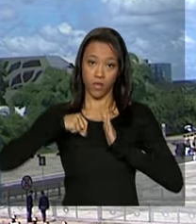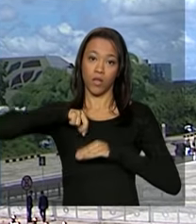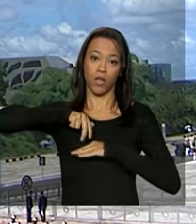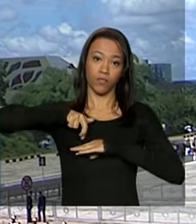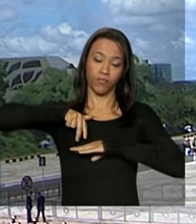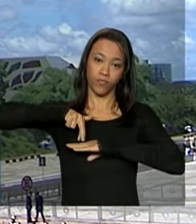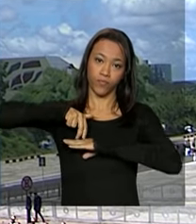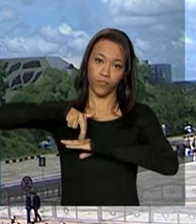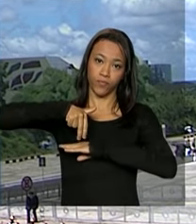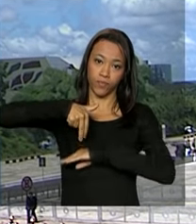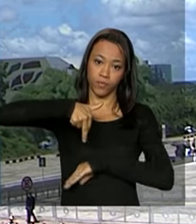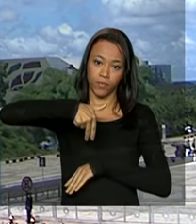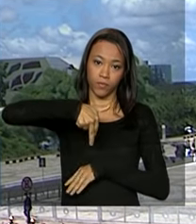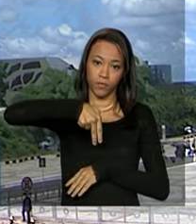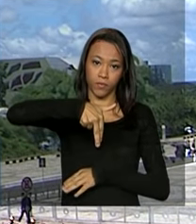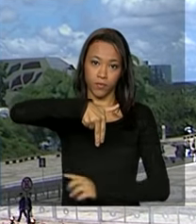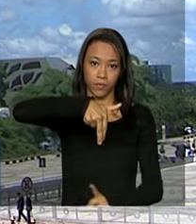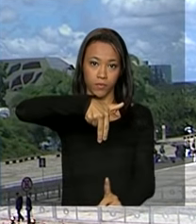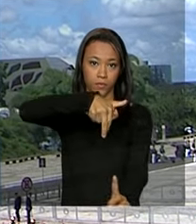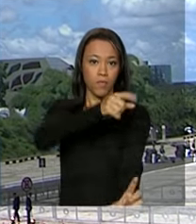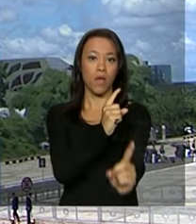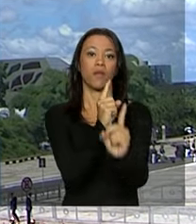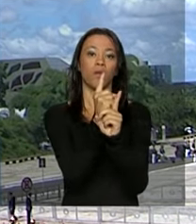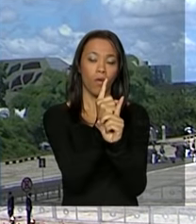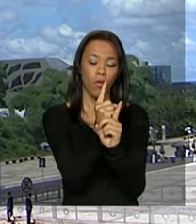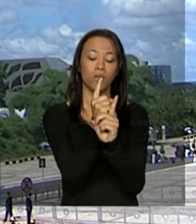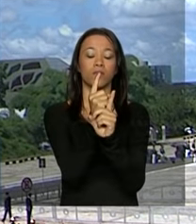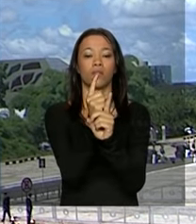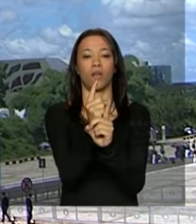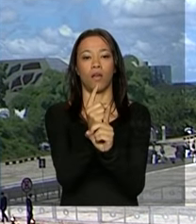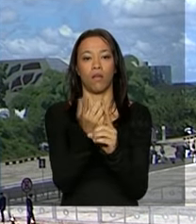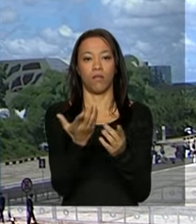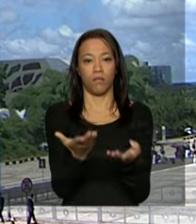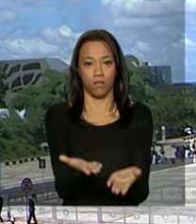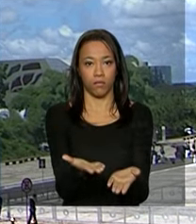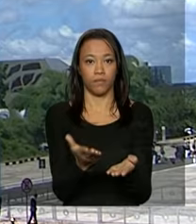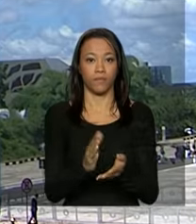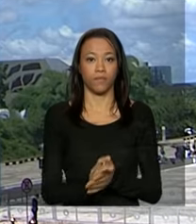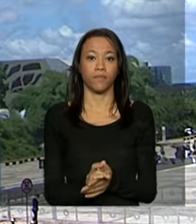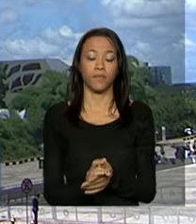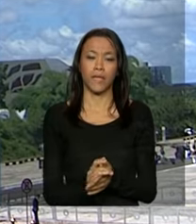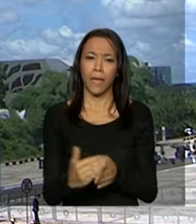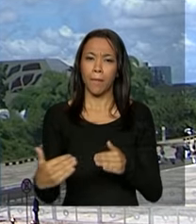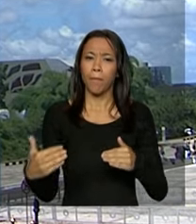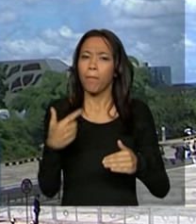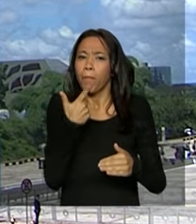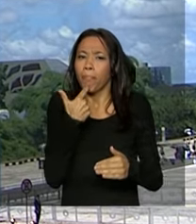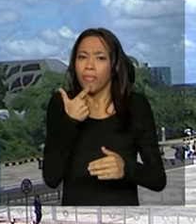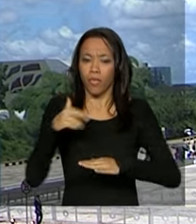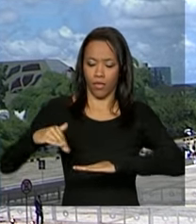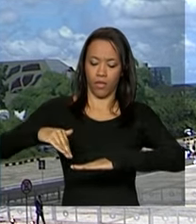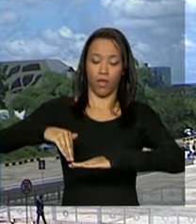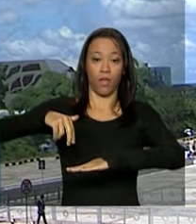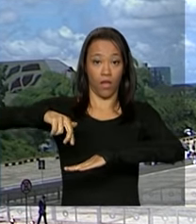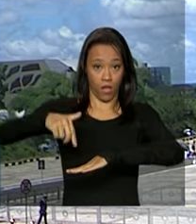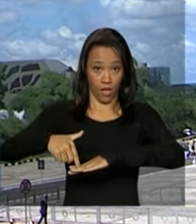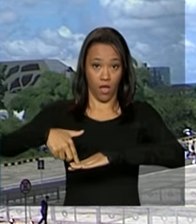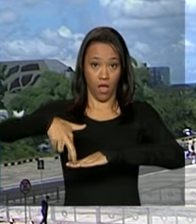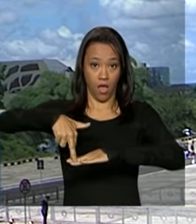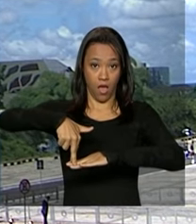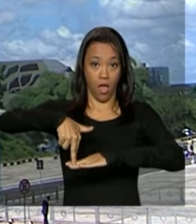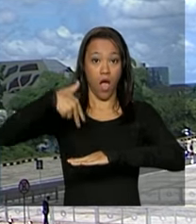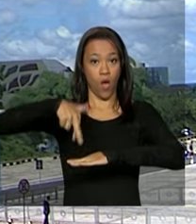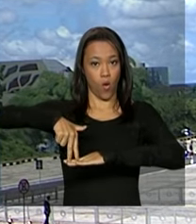encaminhar à porta do Palácio do Planalto. Ela fica na beirinha da rampa para receber a presidenta